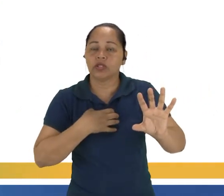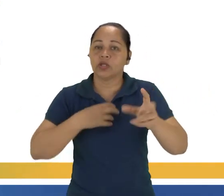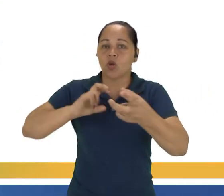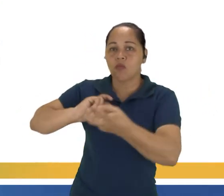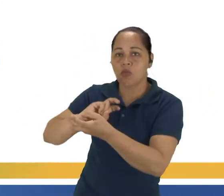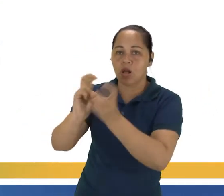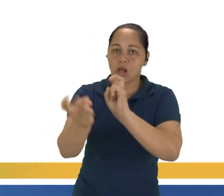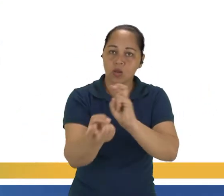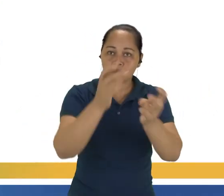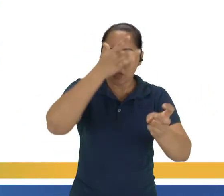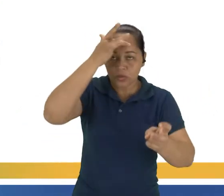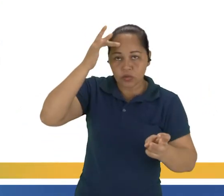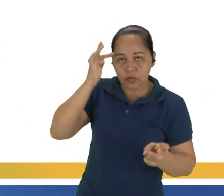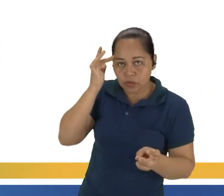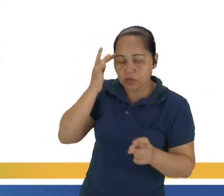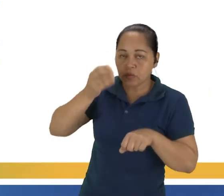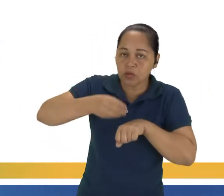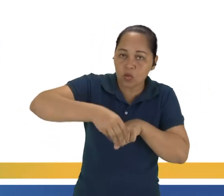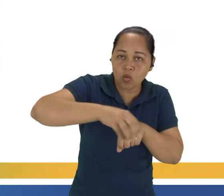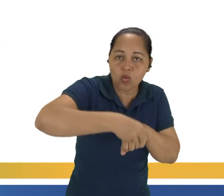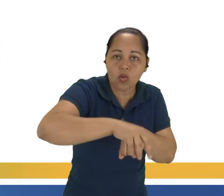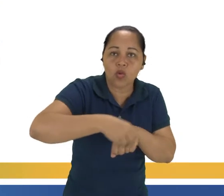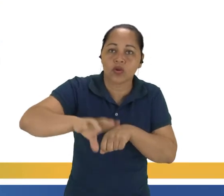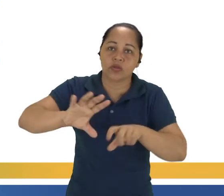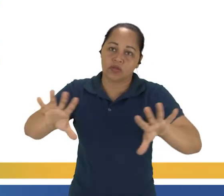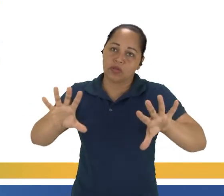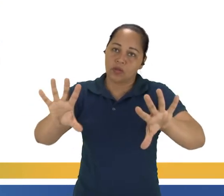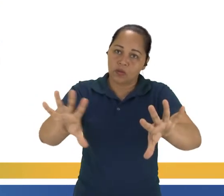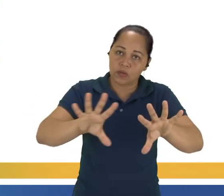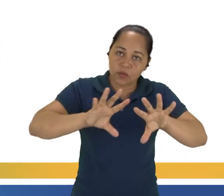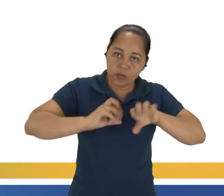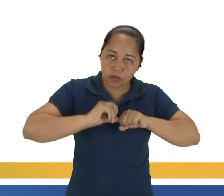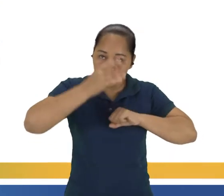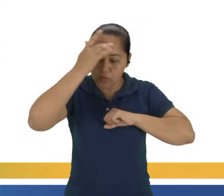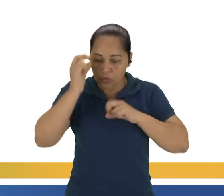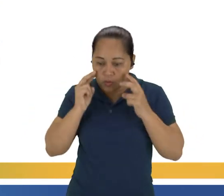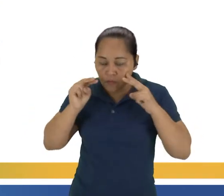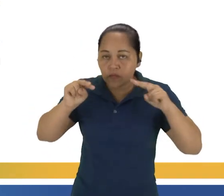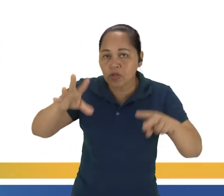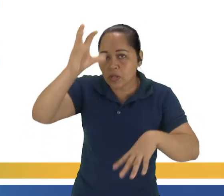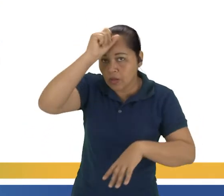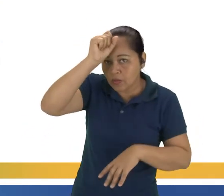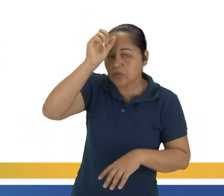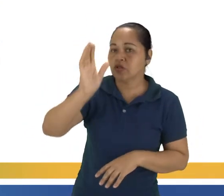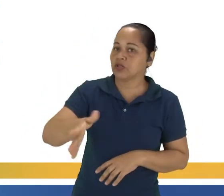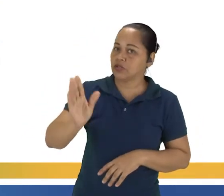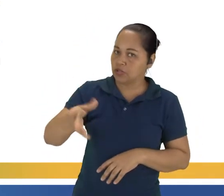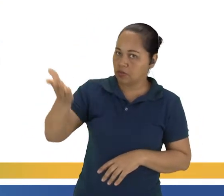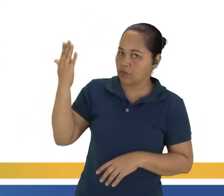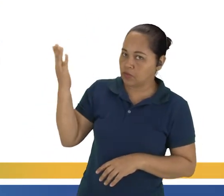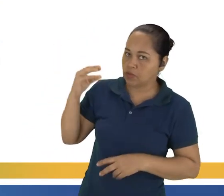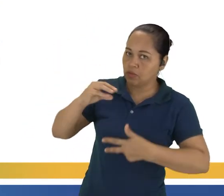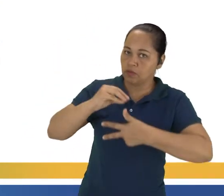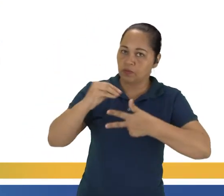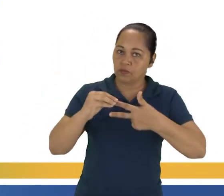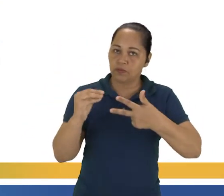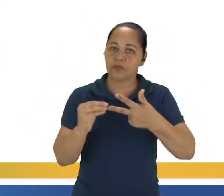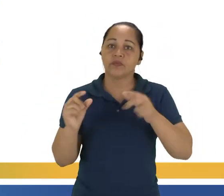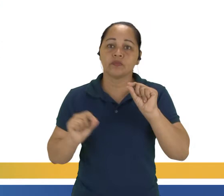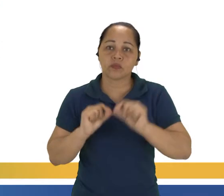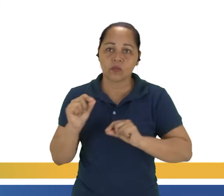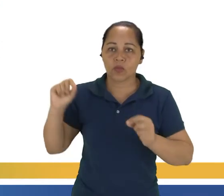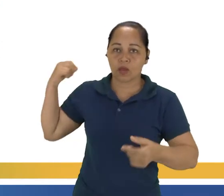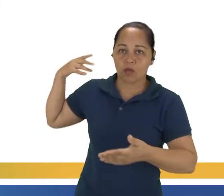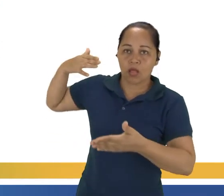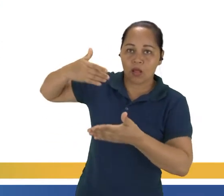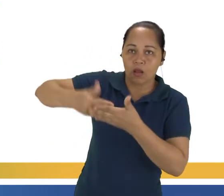que aglomerou conhecimentos das artes marciais, se tornou importante e isso caiu já até no Enem, como patrimônio histórico, tá,